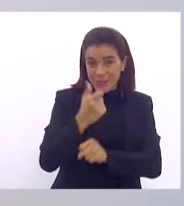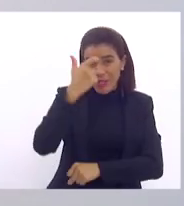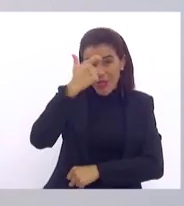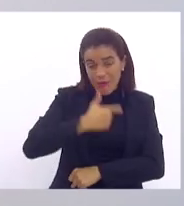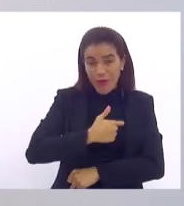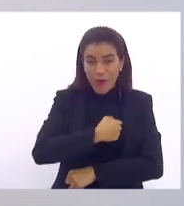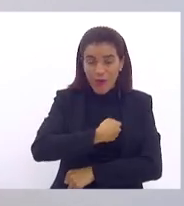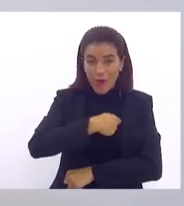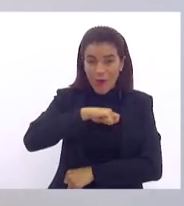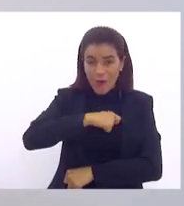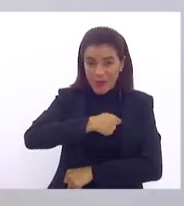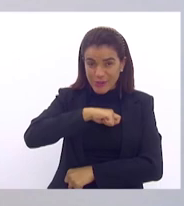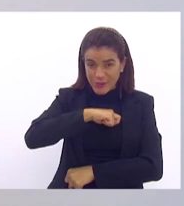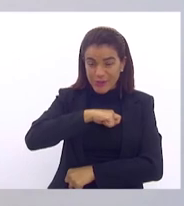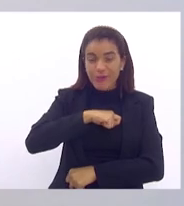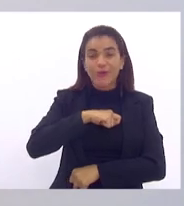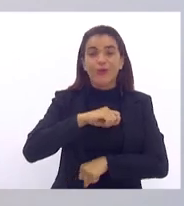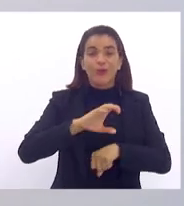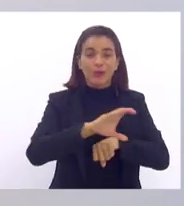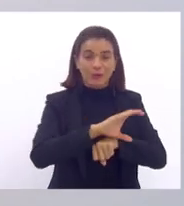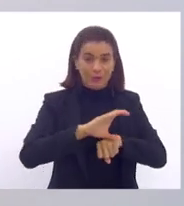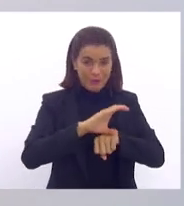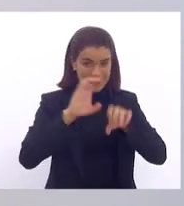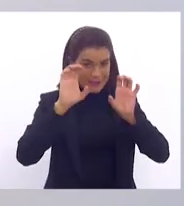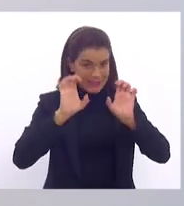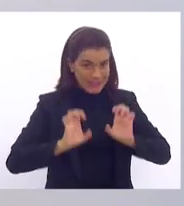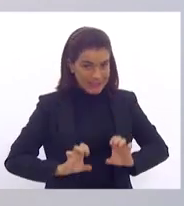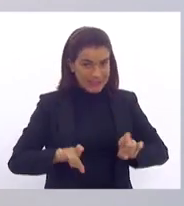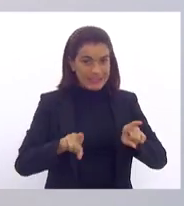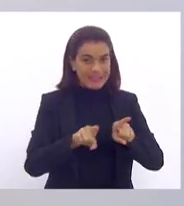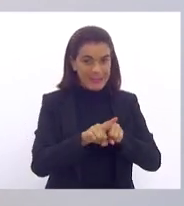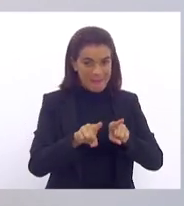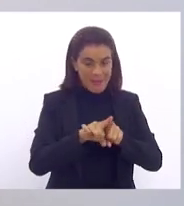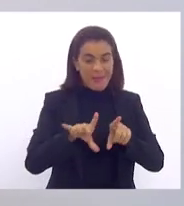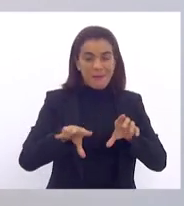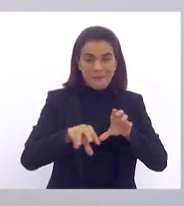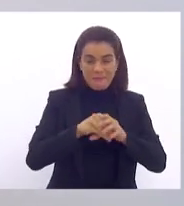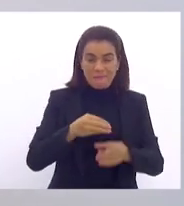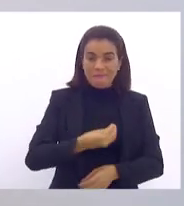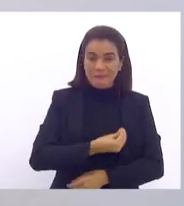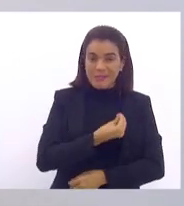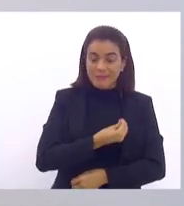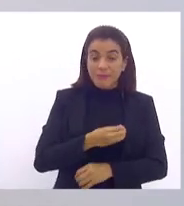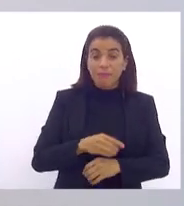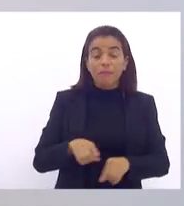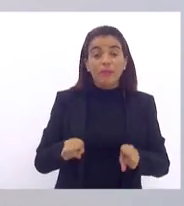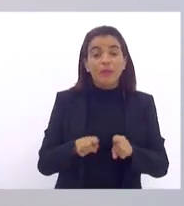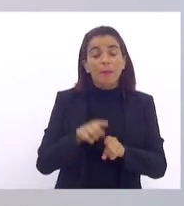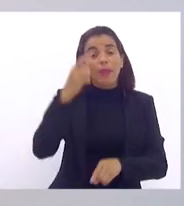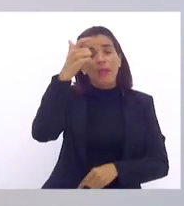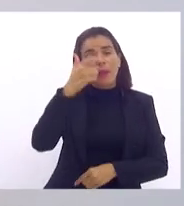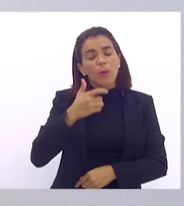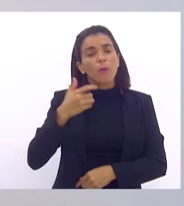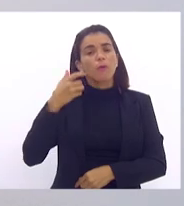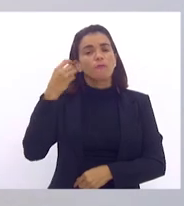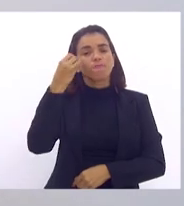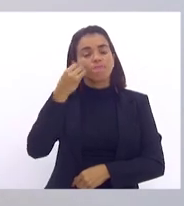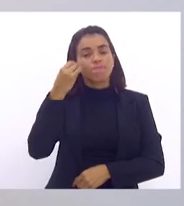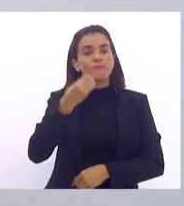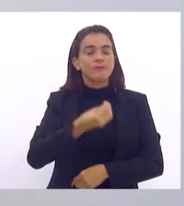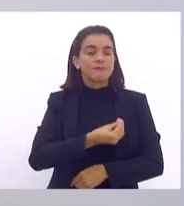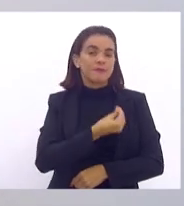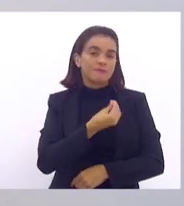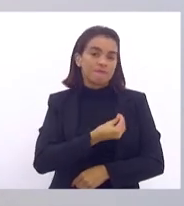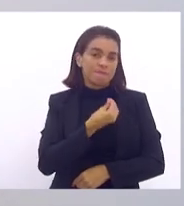corregedor fui do Conselho de ética e Vivi né